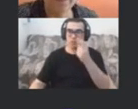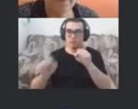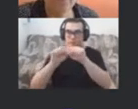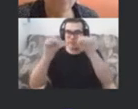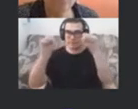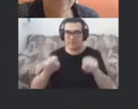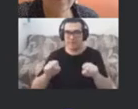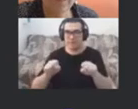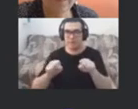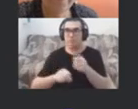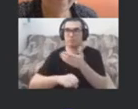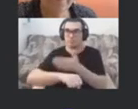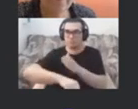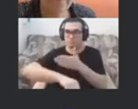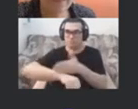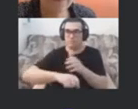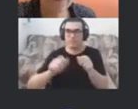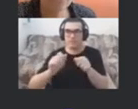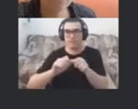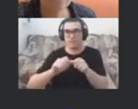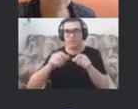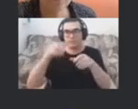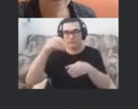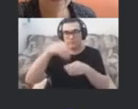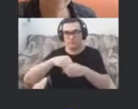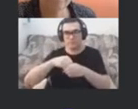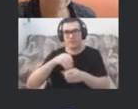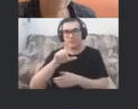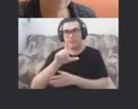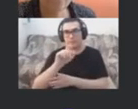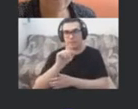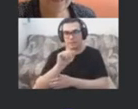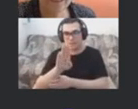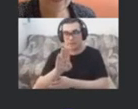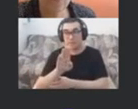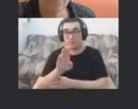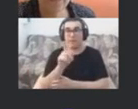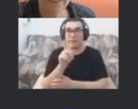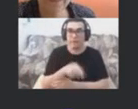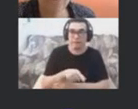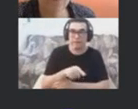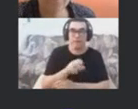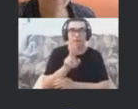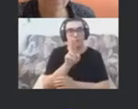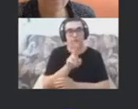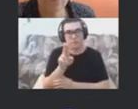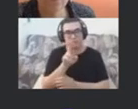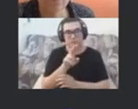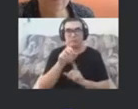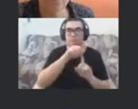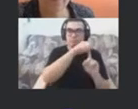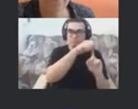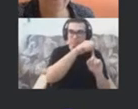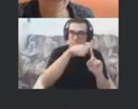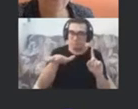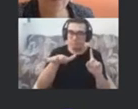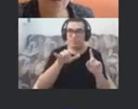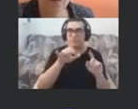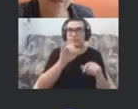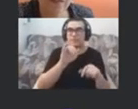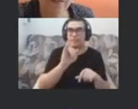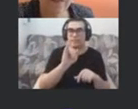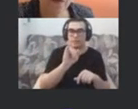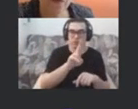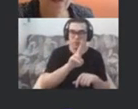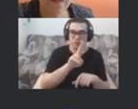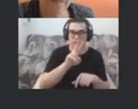laboratório é um sistema em que nós temos a radiação infravermelha combinada com a radiação micro-ondas para preparo